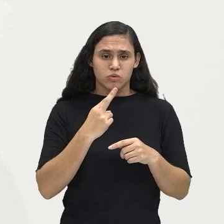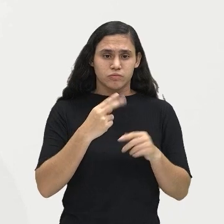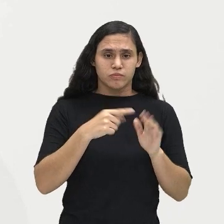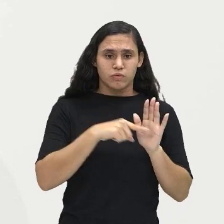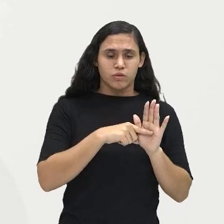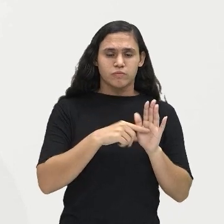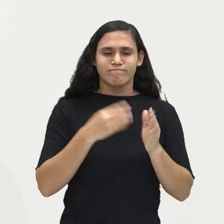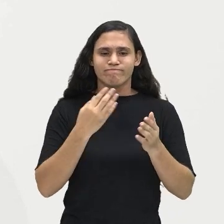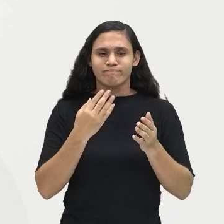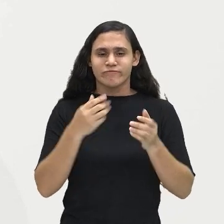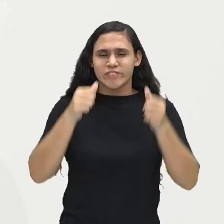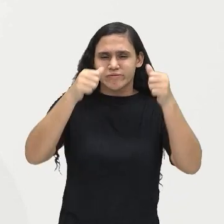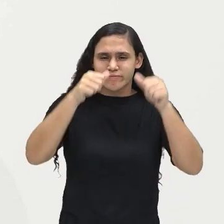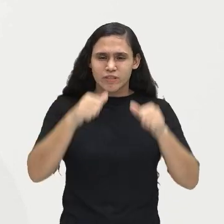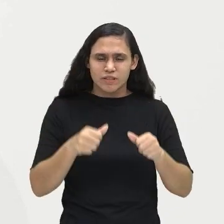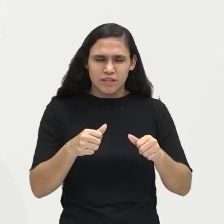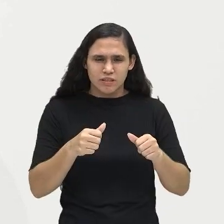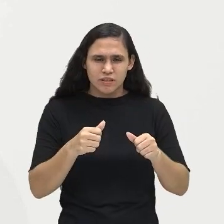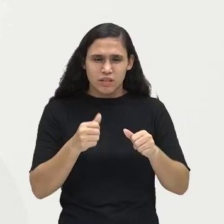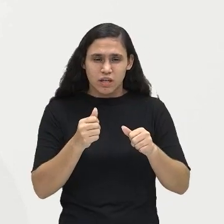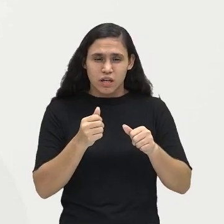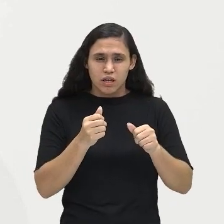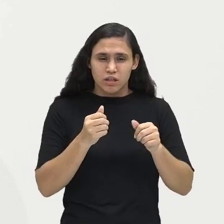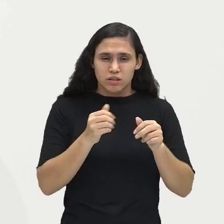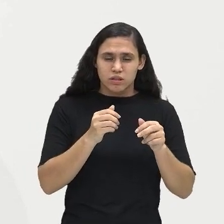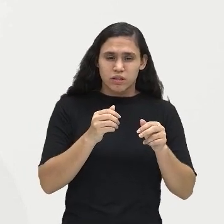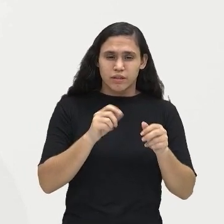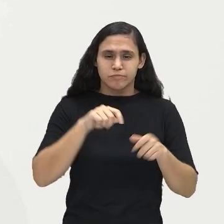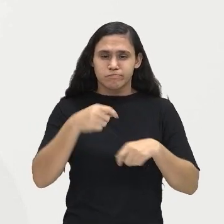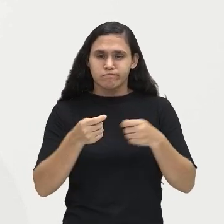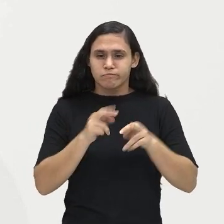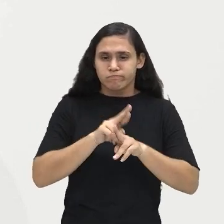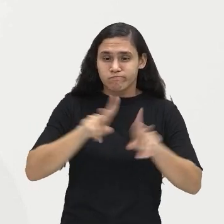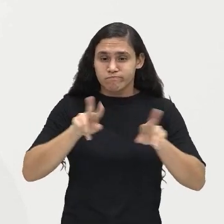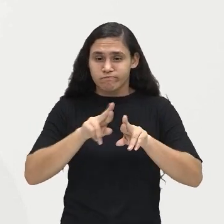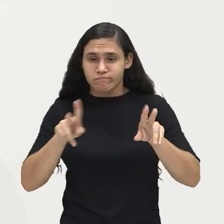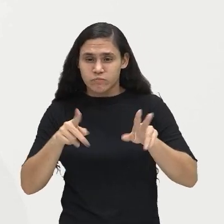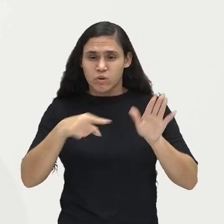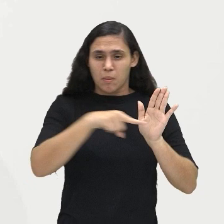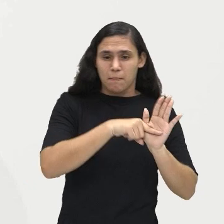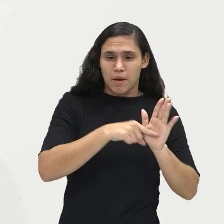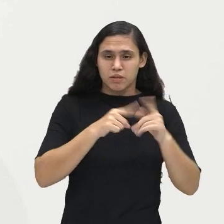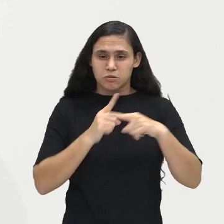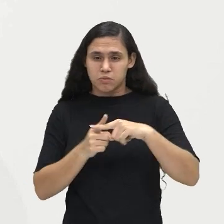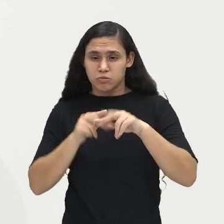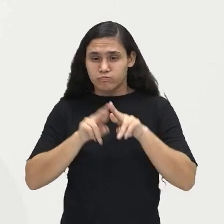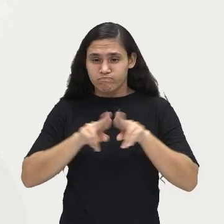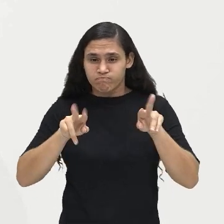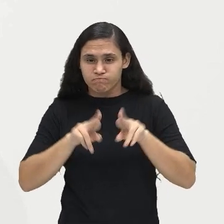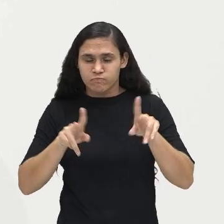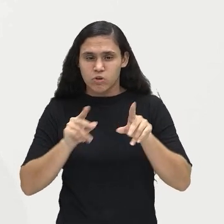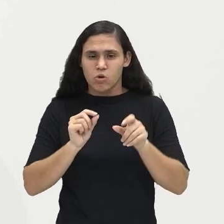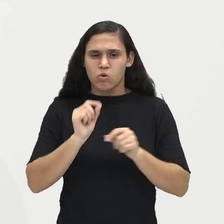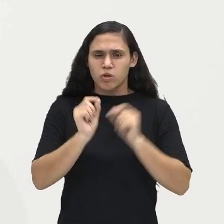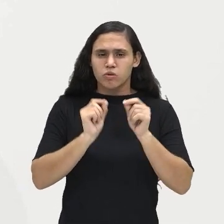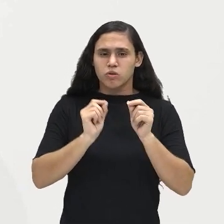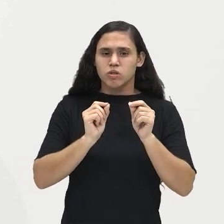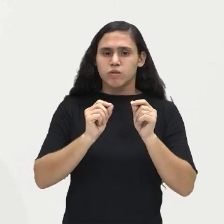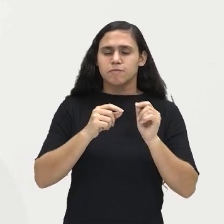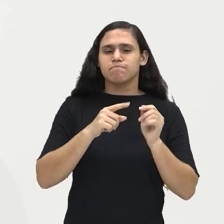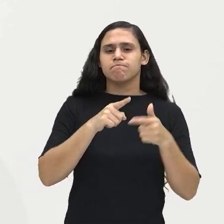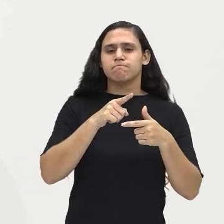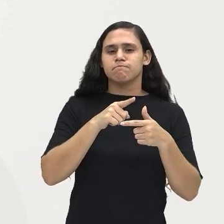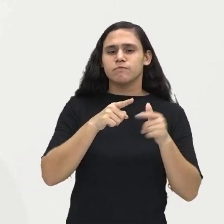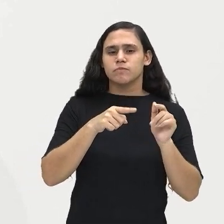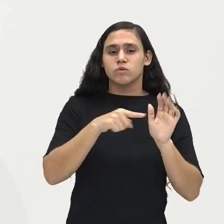diferente, subtraímos. Então vem comigo, subtrai e conserva o sinal do maior. Menos 4 mais 8, subtraindo, a